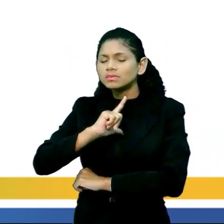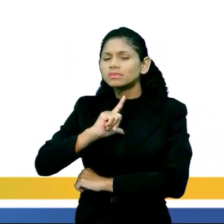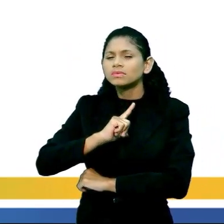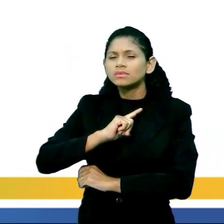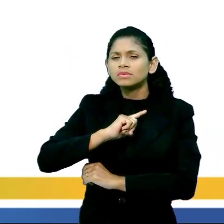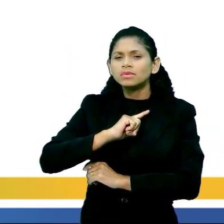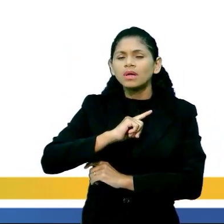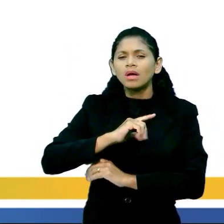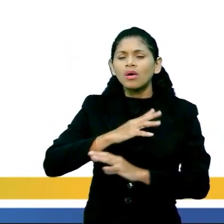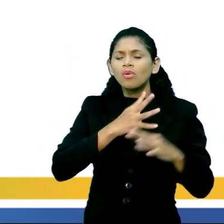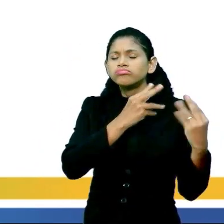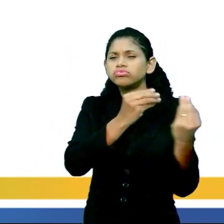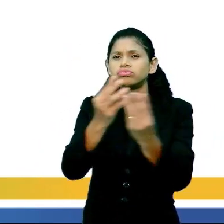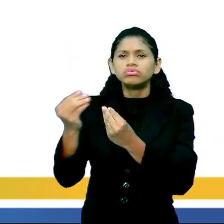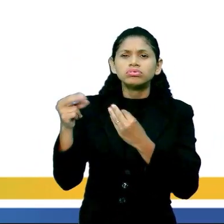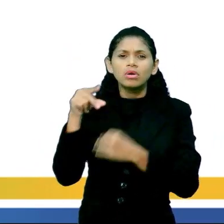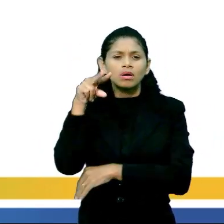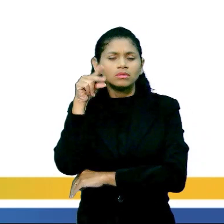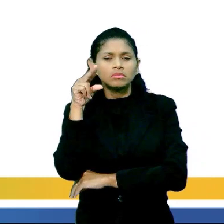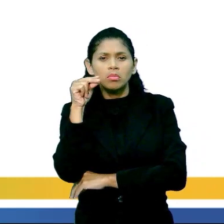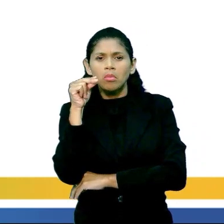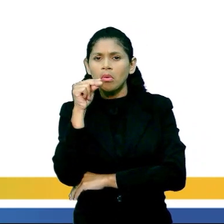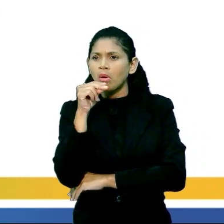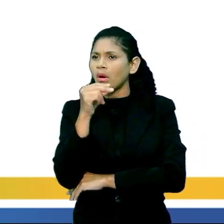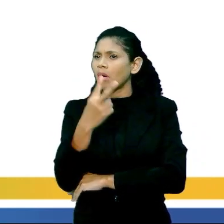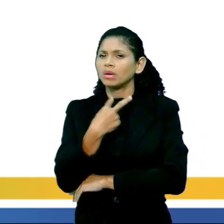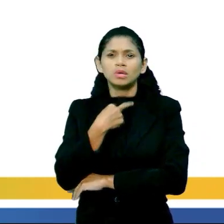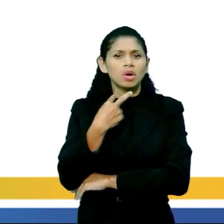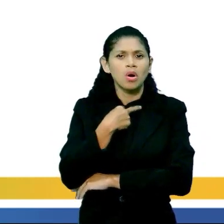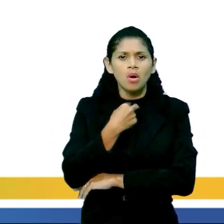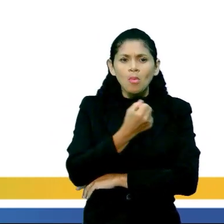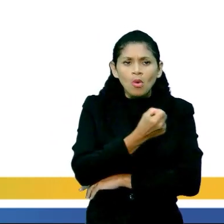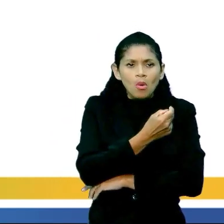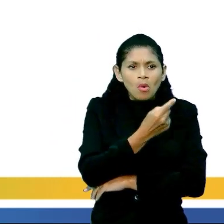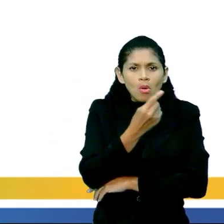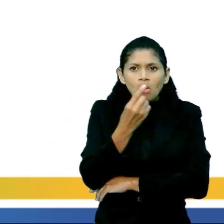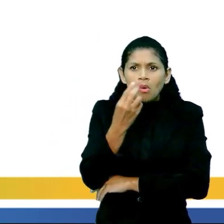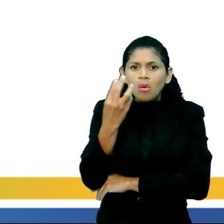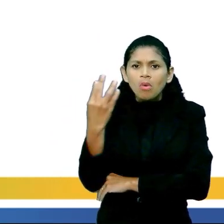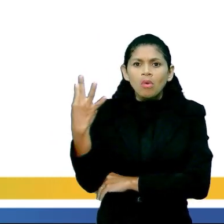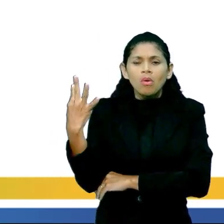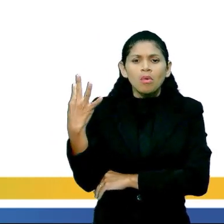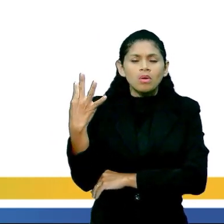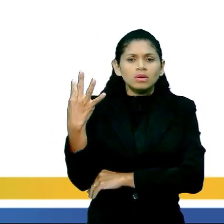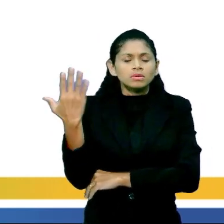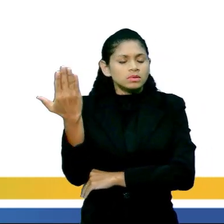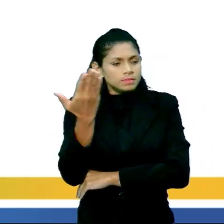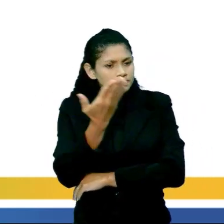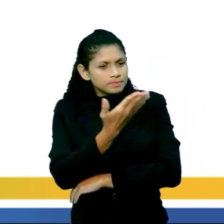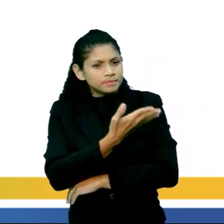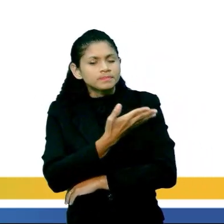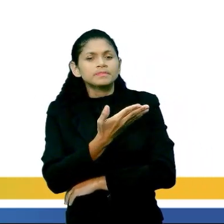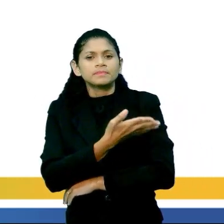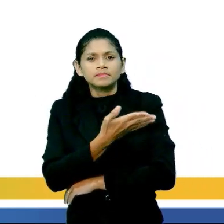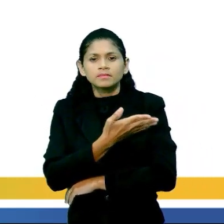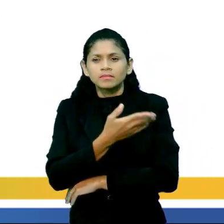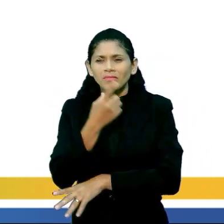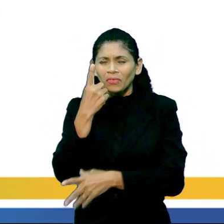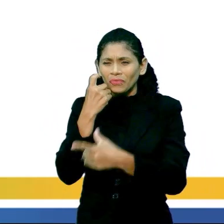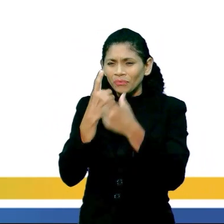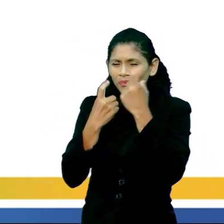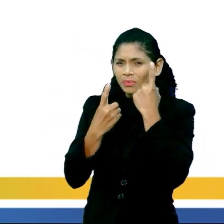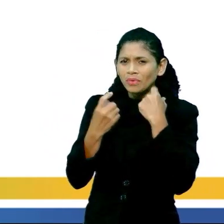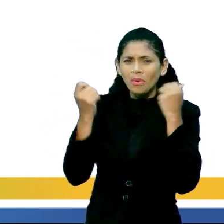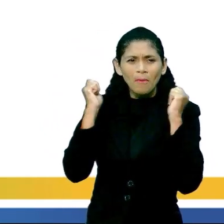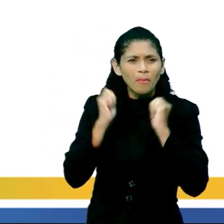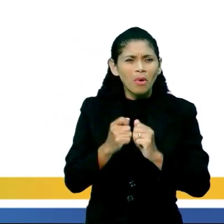Vai enfatizando ali que tem muito irmão, não pode contar, mão quente. Aí por isso a amizade é como um choro, eu posso